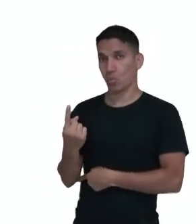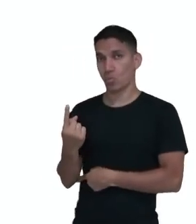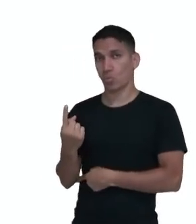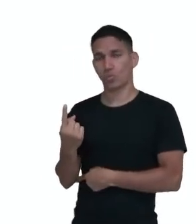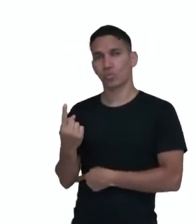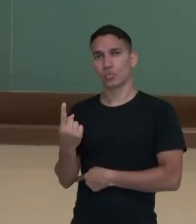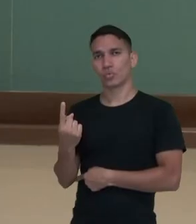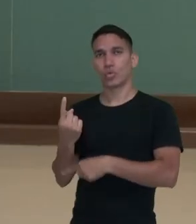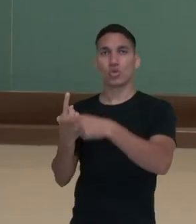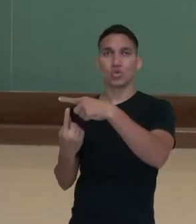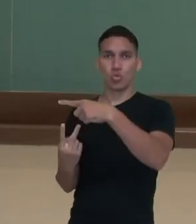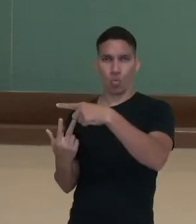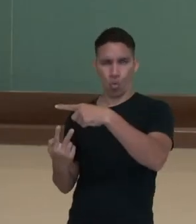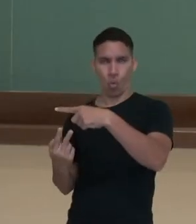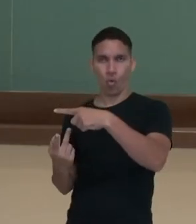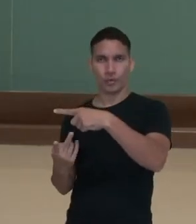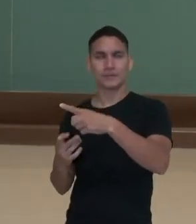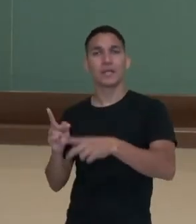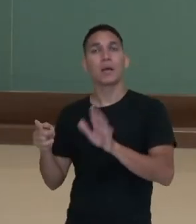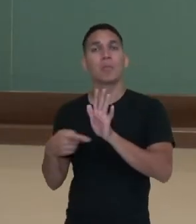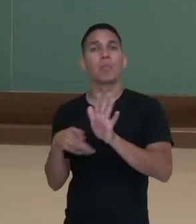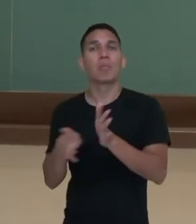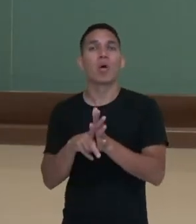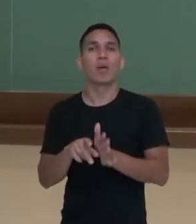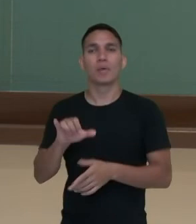da massa do isótopo do carbono 12.